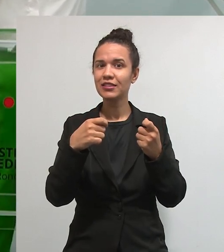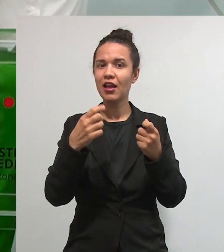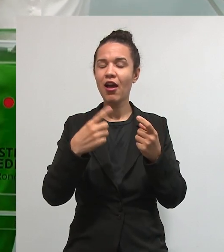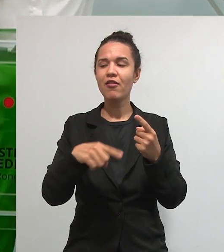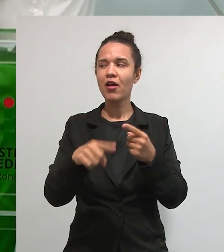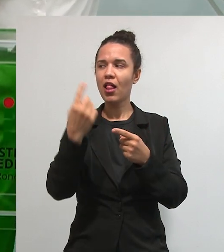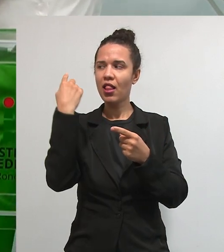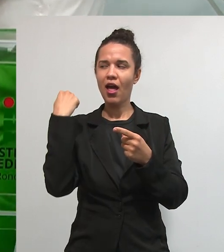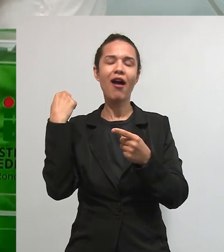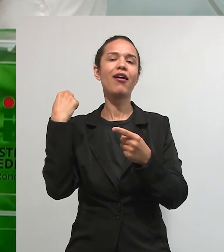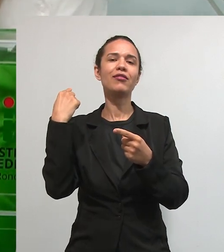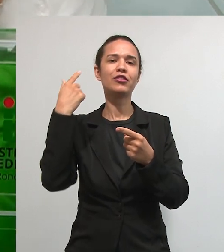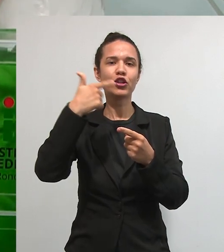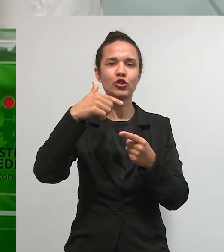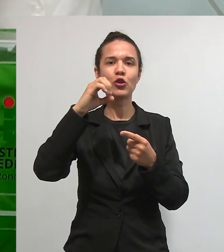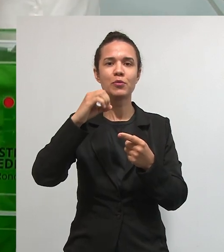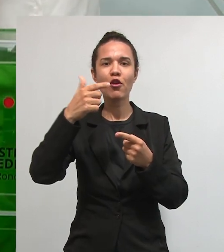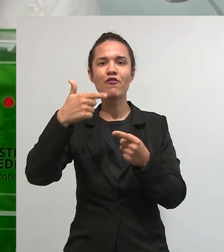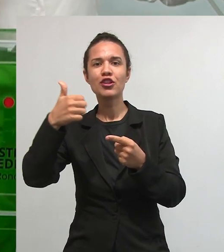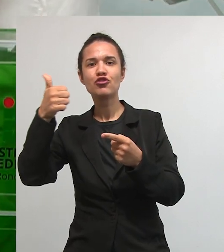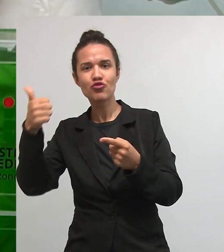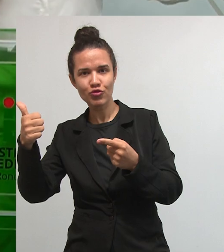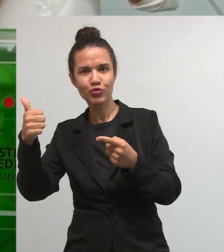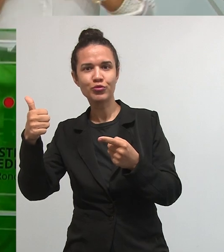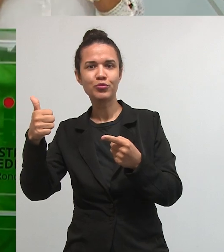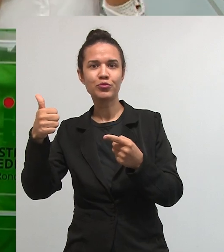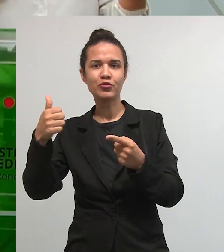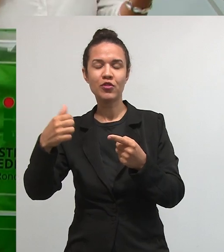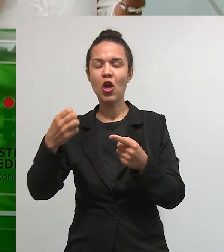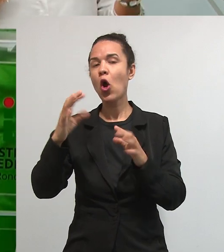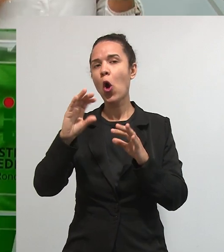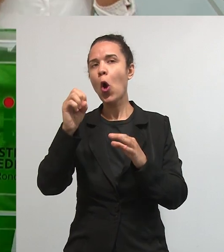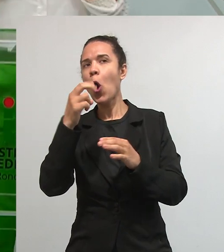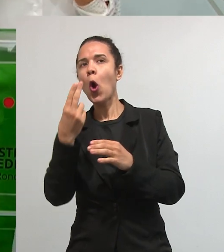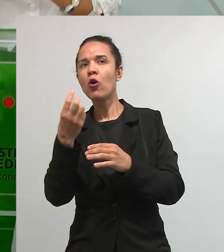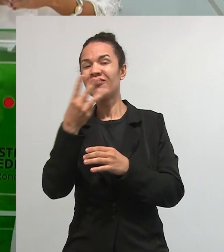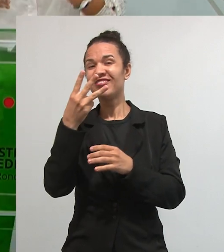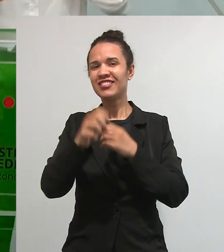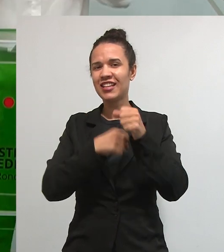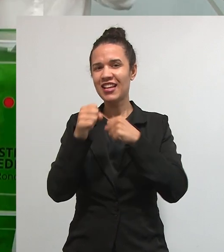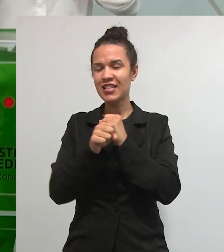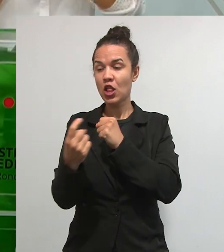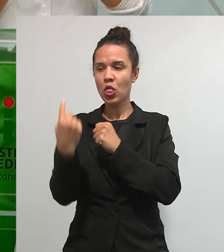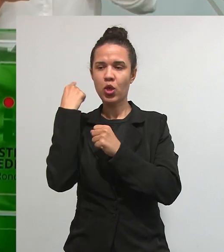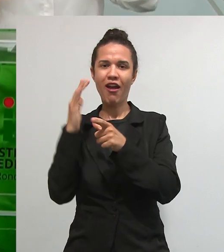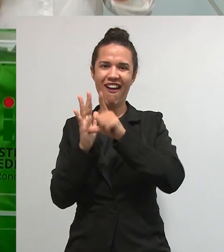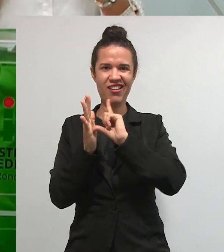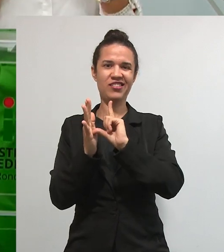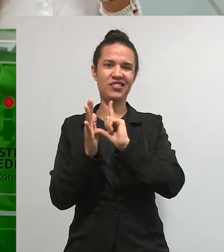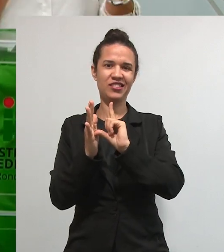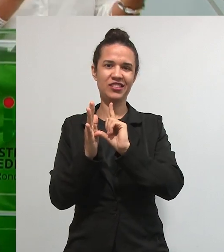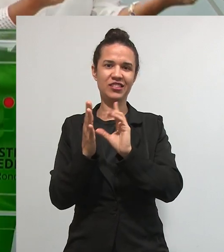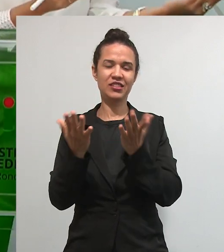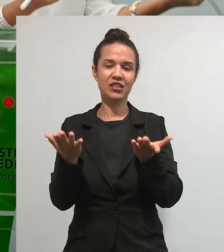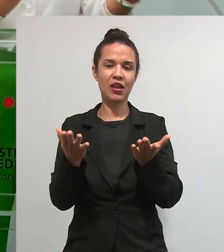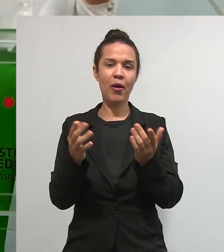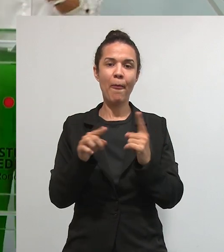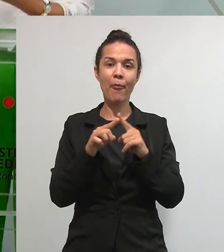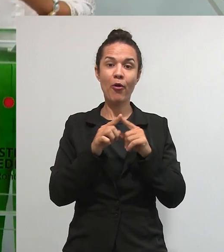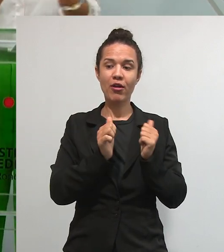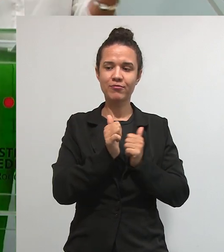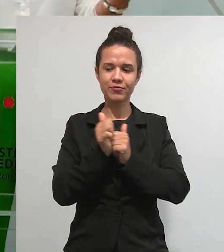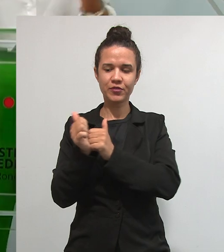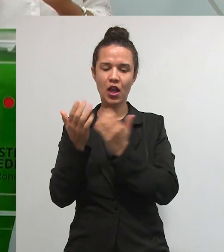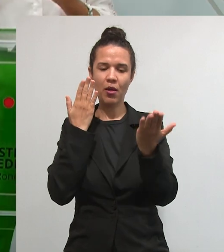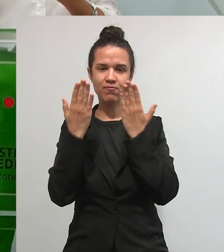lá 2021, às vezes colocam até os 3 anos anteriores, né? 2021, 2020, 2019, para que haja